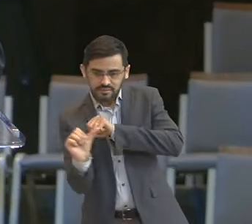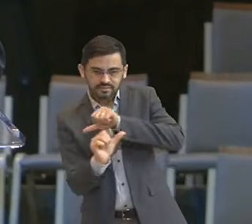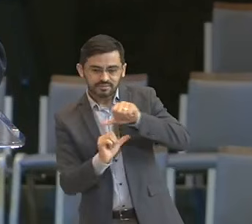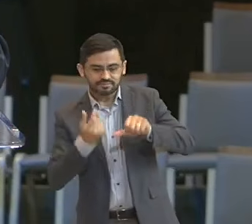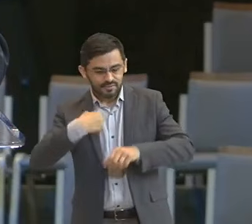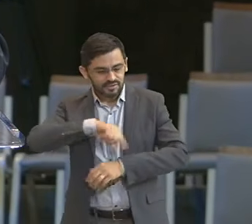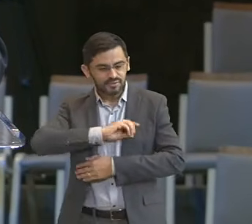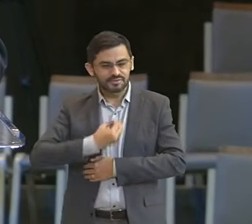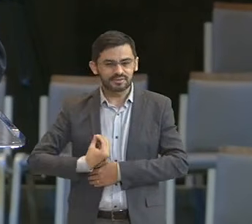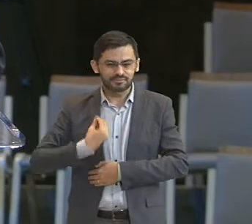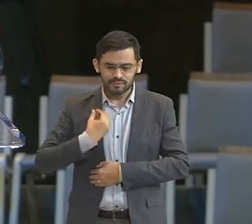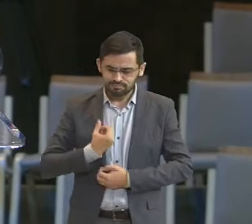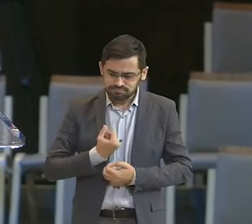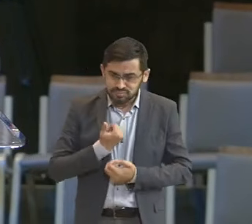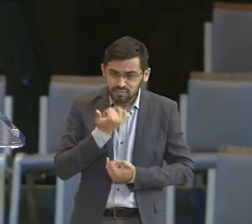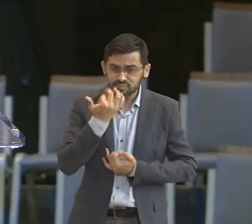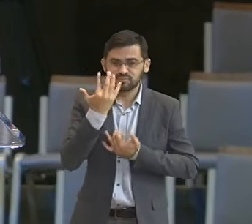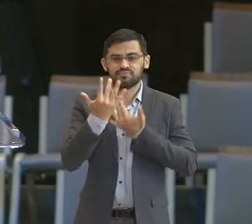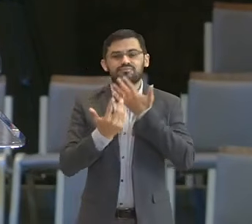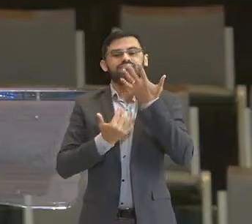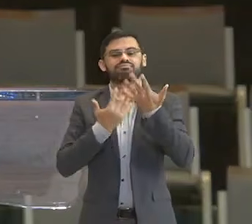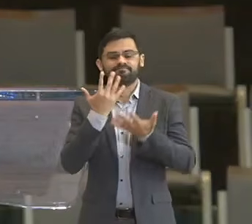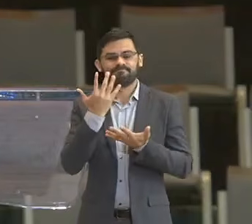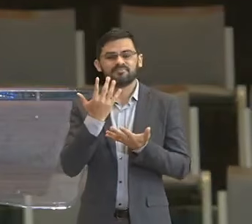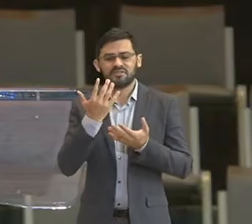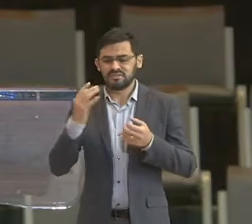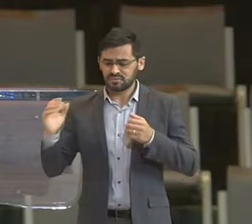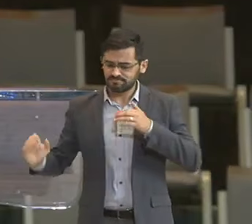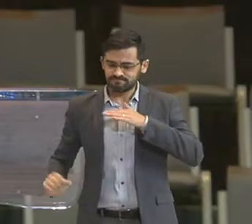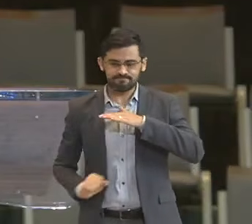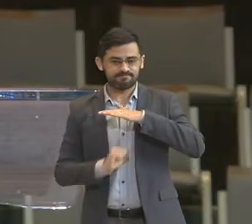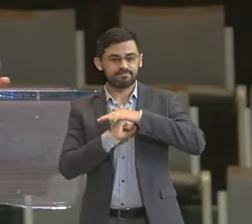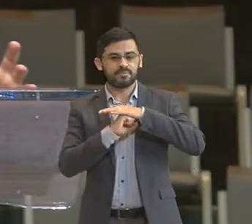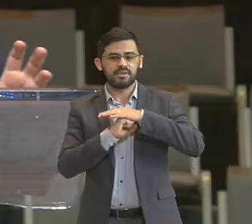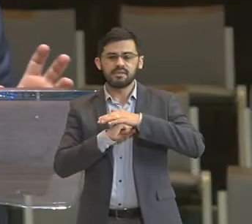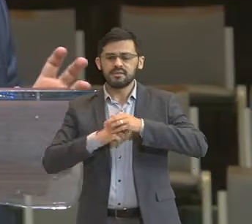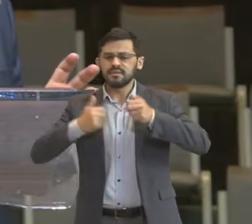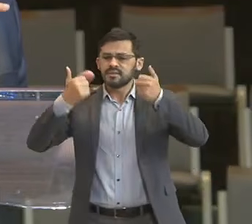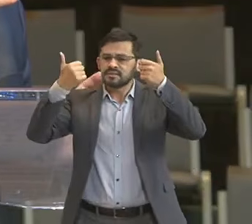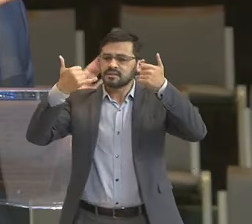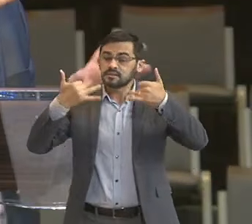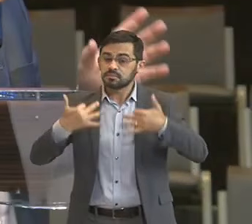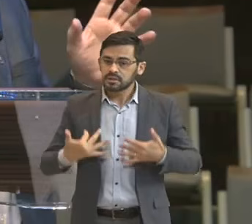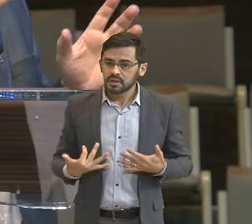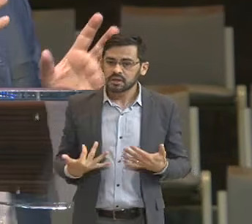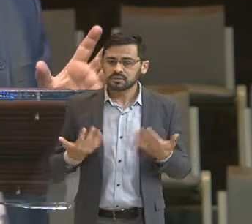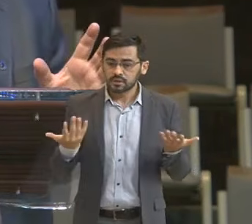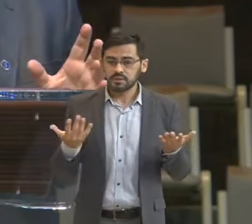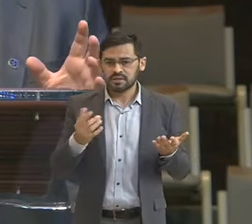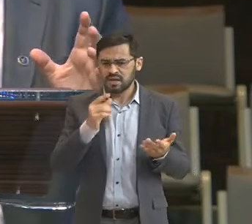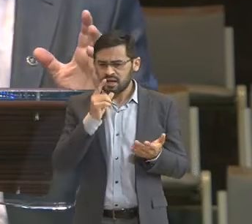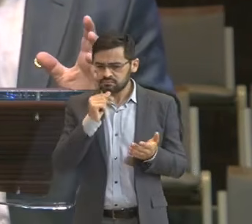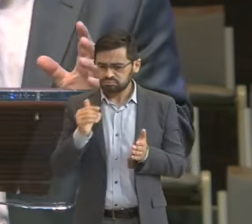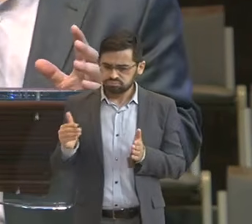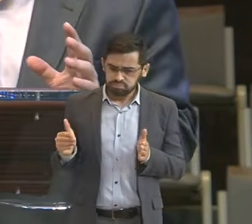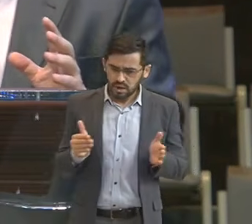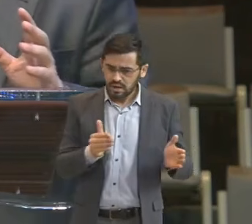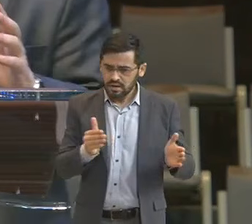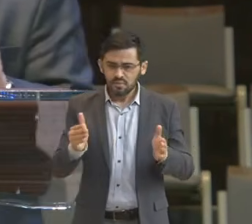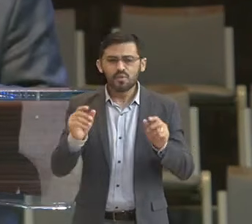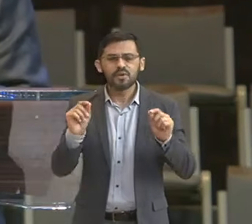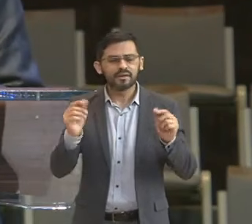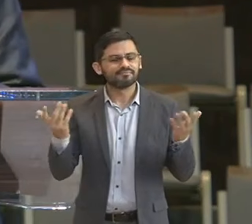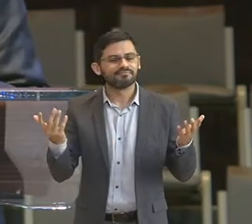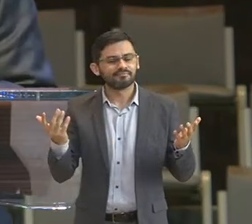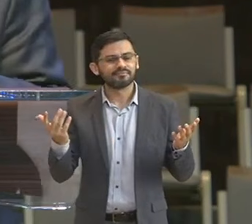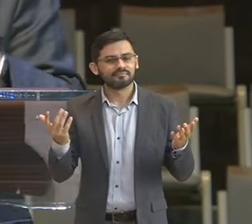viva correrem do nosso interior. E ele está explicando aqui nessa figura de rios de água viva,